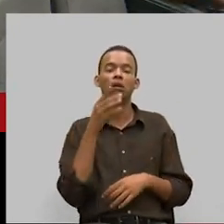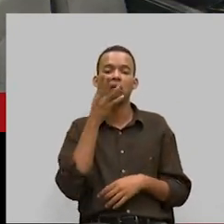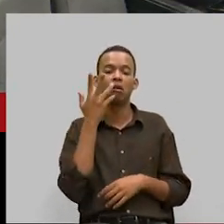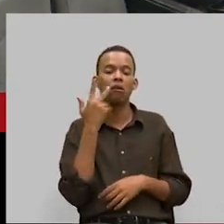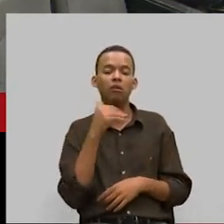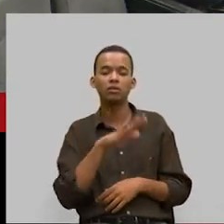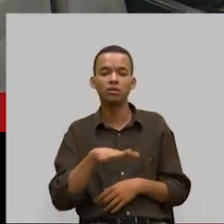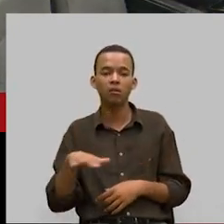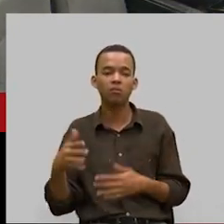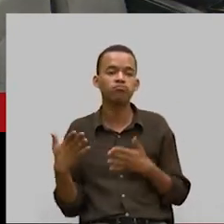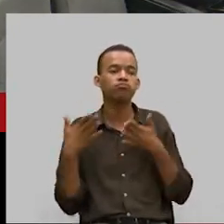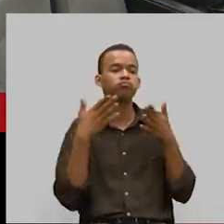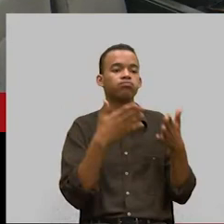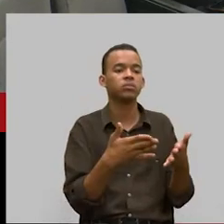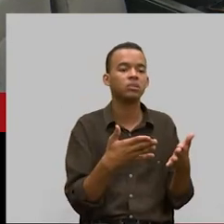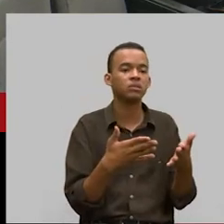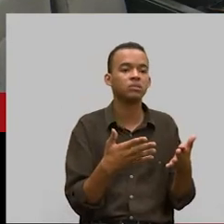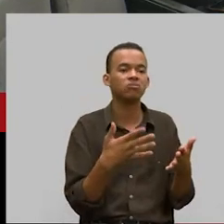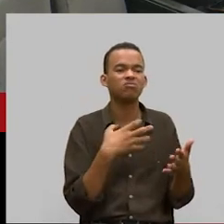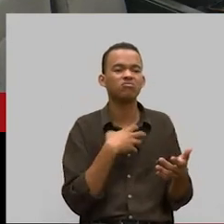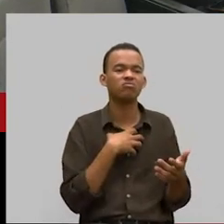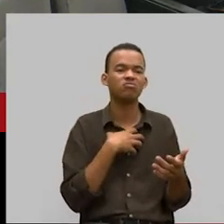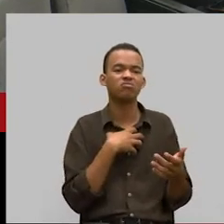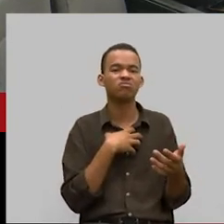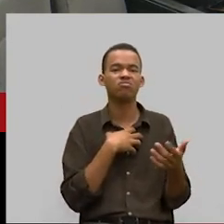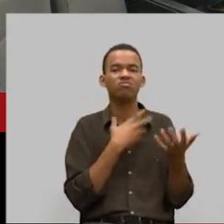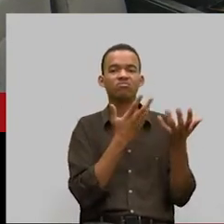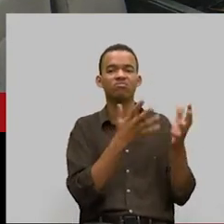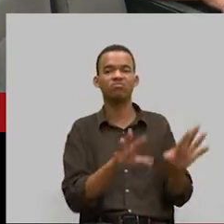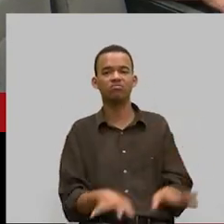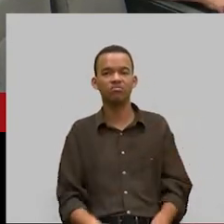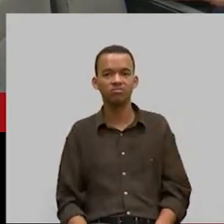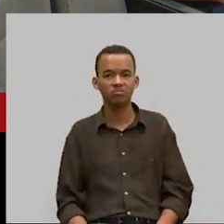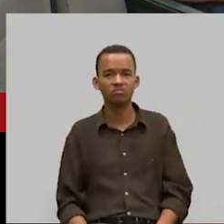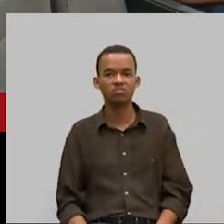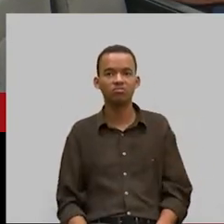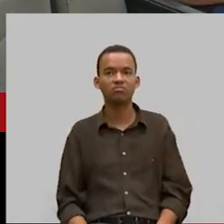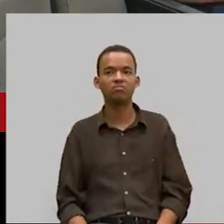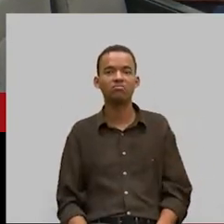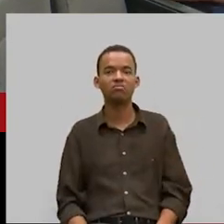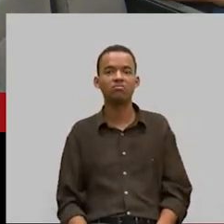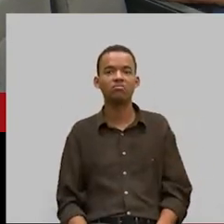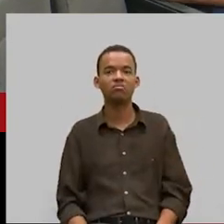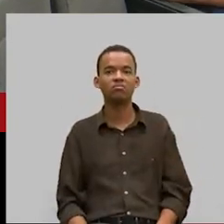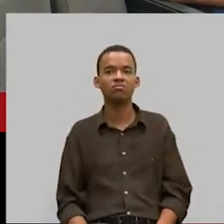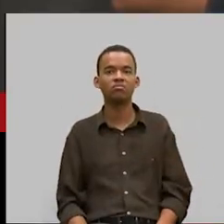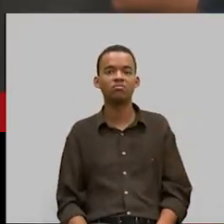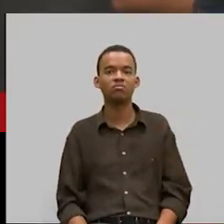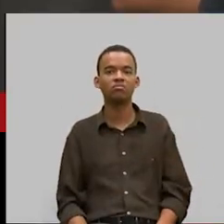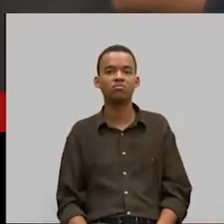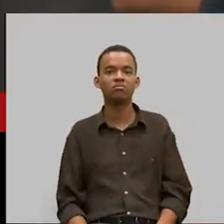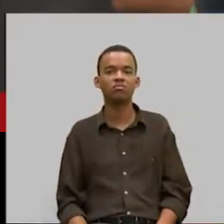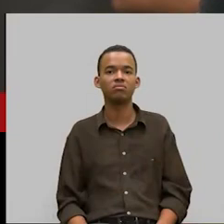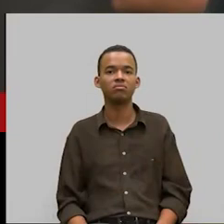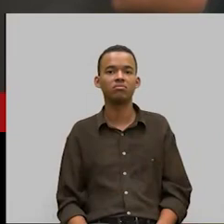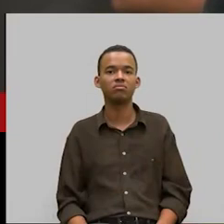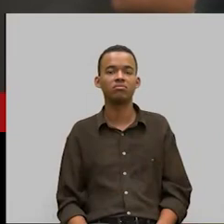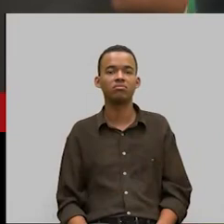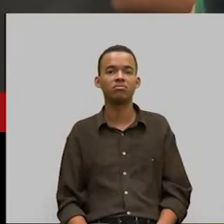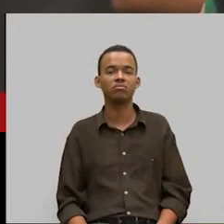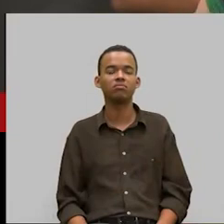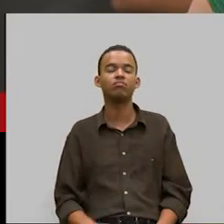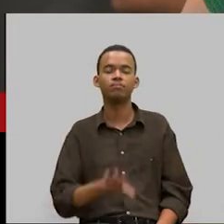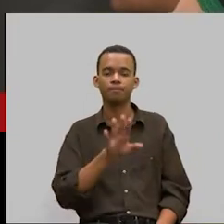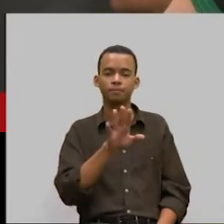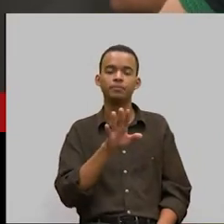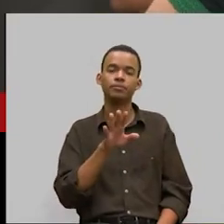então eh só para falar mais uma coisinha posso um minuto já deu já deu já deu né Eh mas